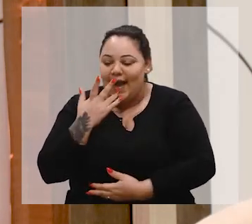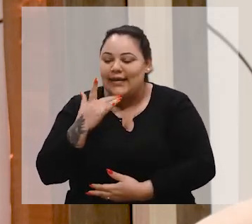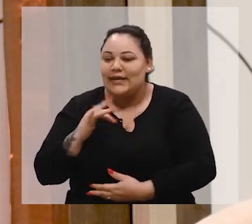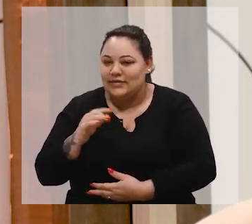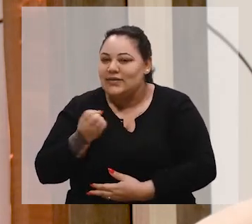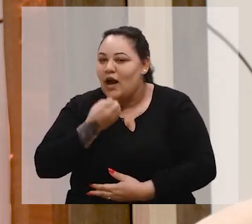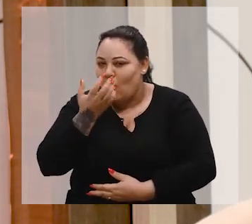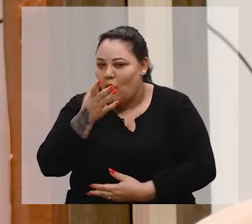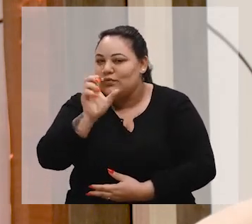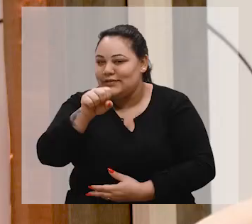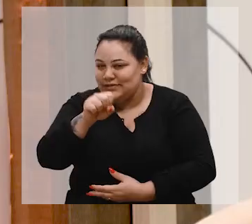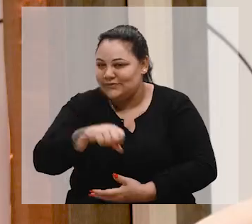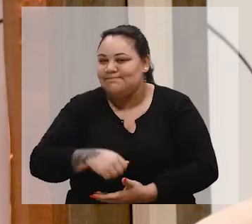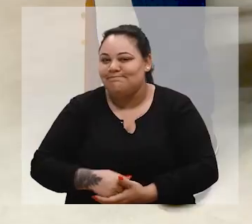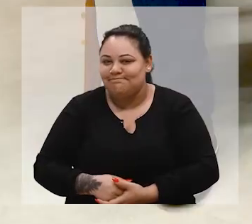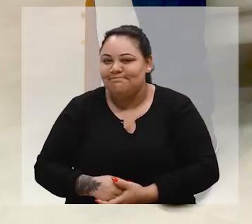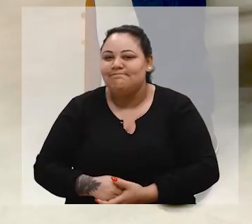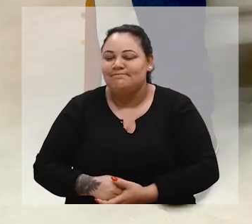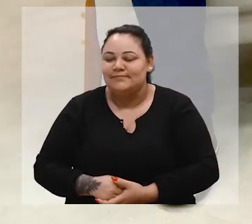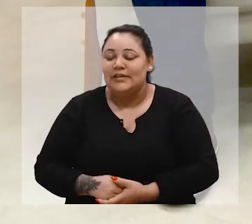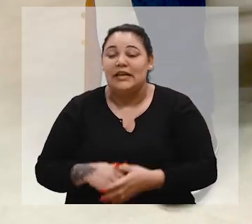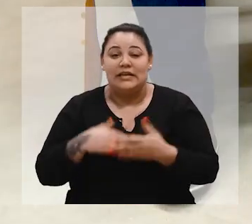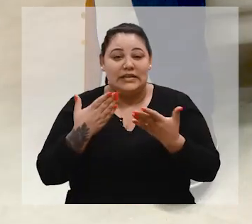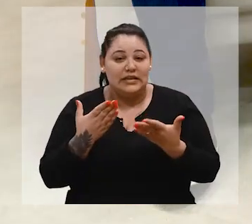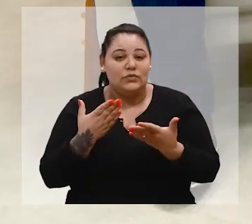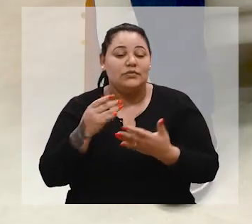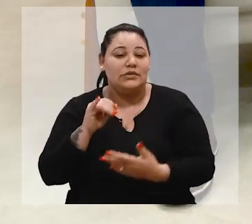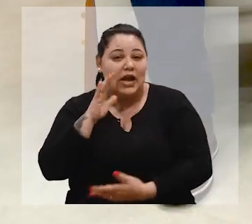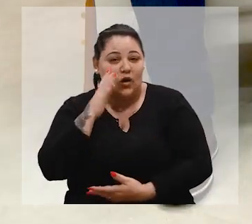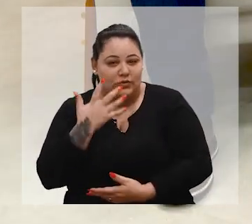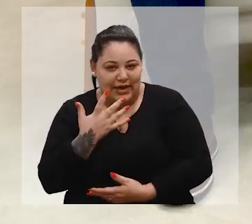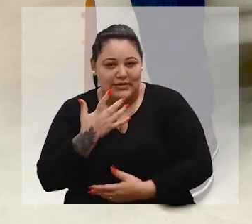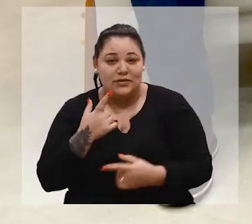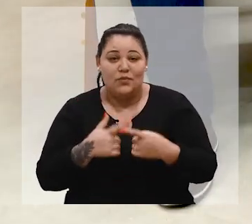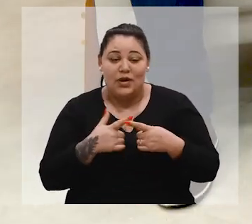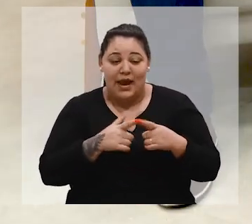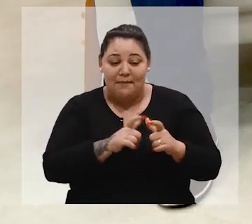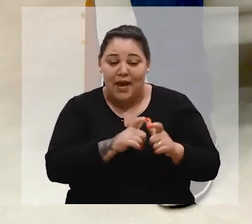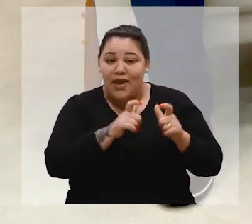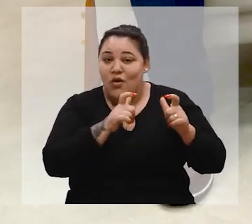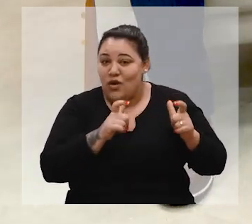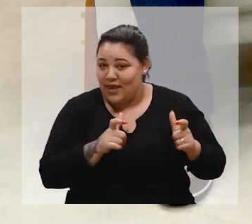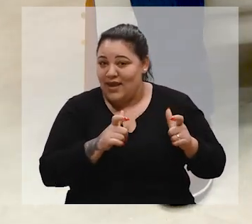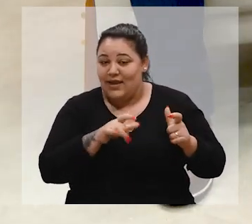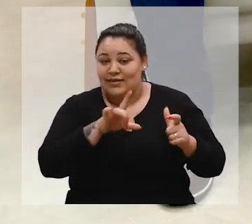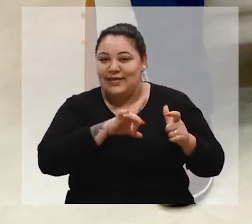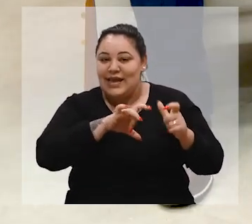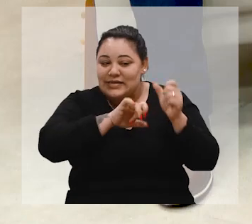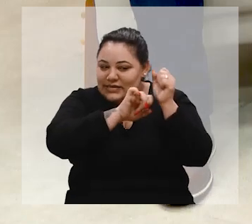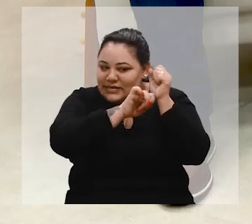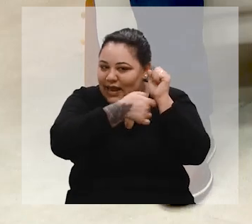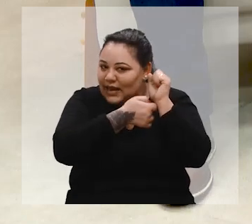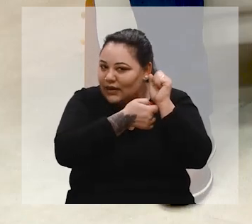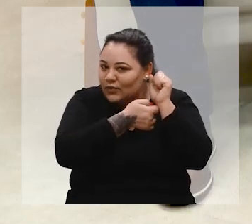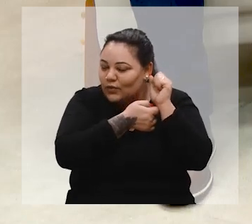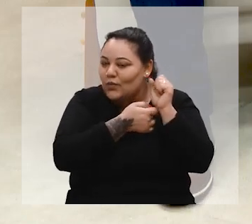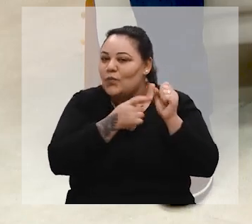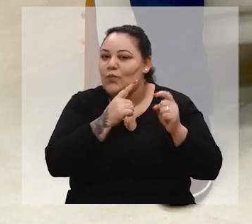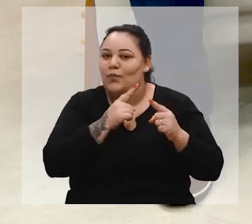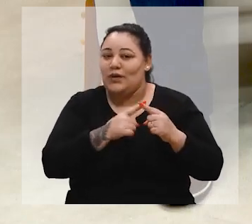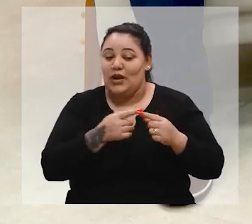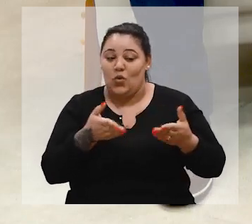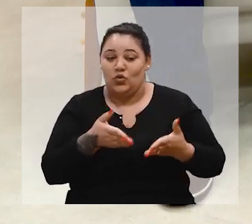vezes ali é que é feita a revelação. E nesses casos, então, quando acontece, porque na grande maioria dos casos existe um